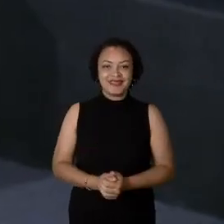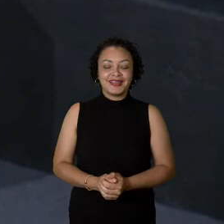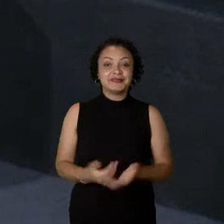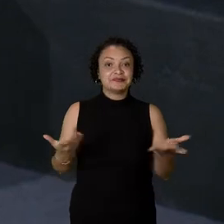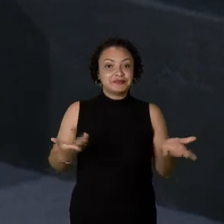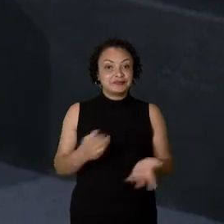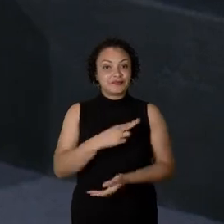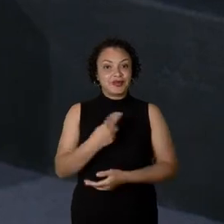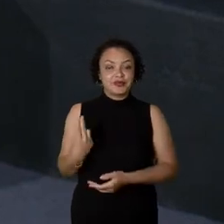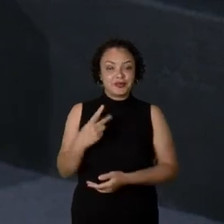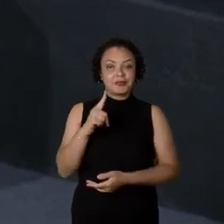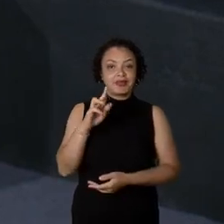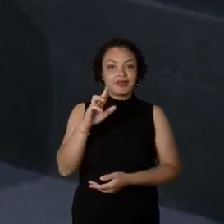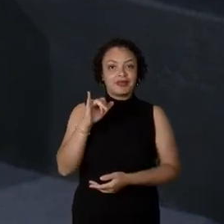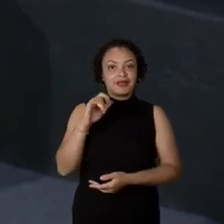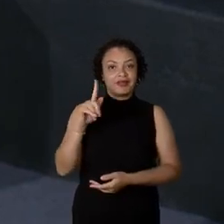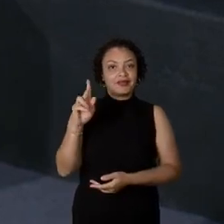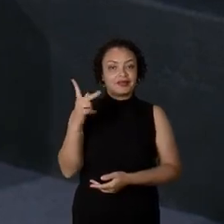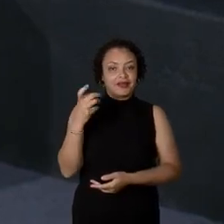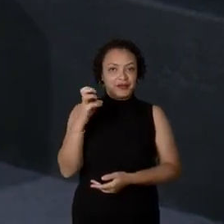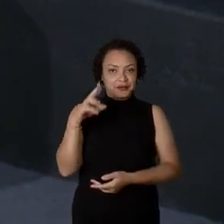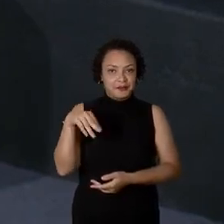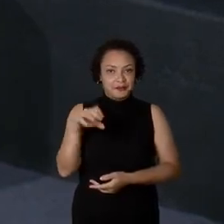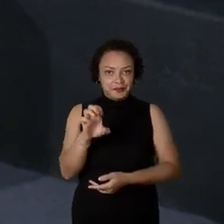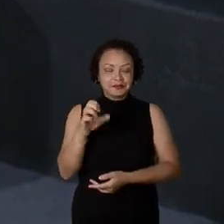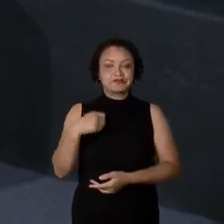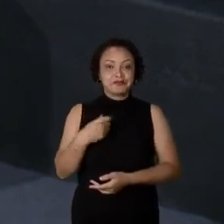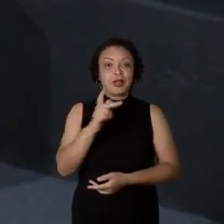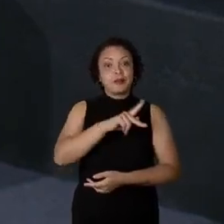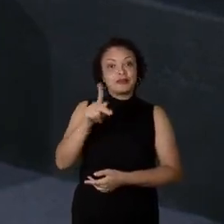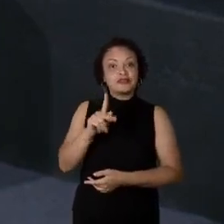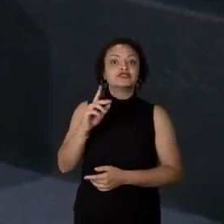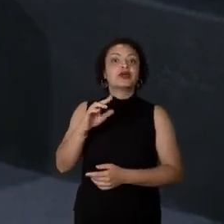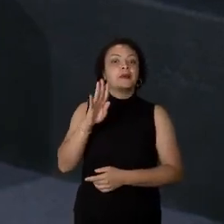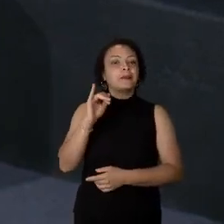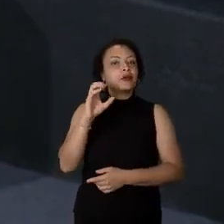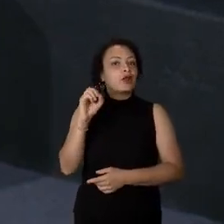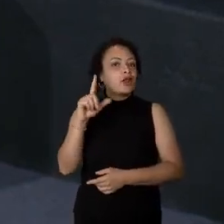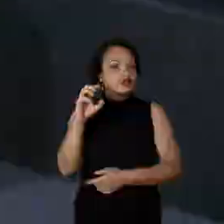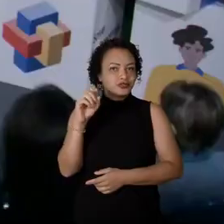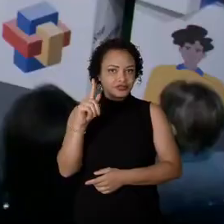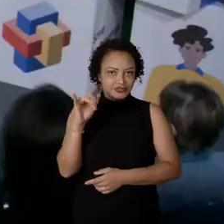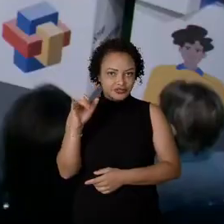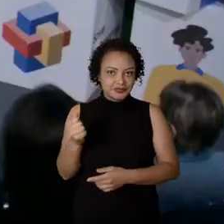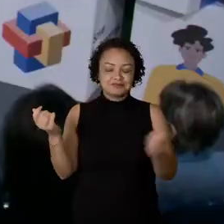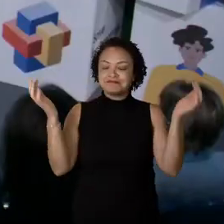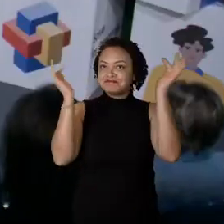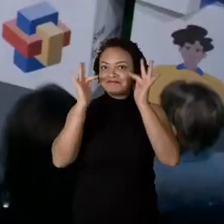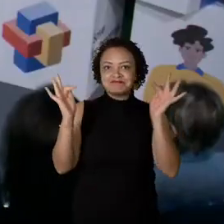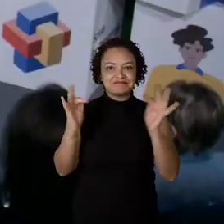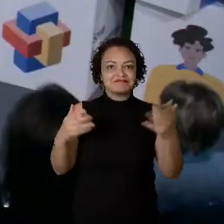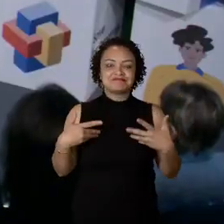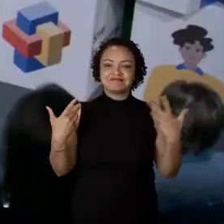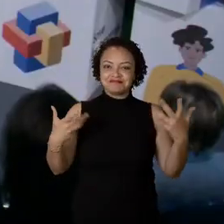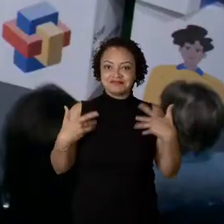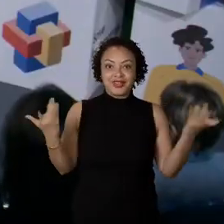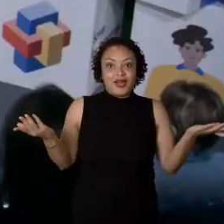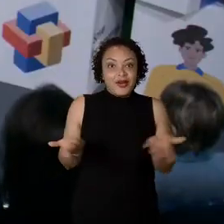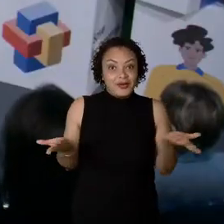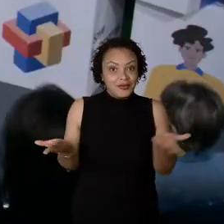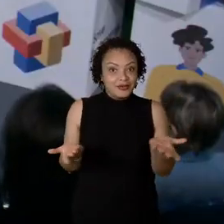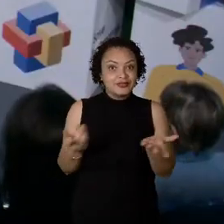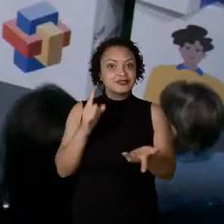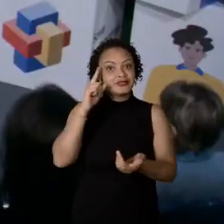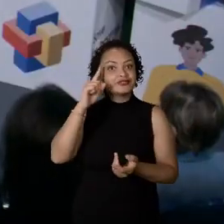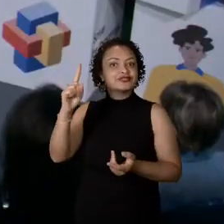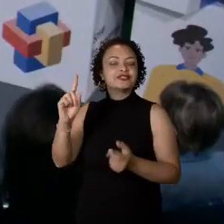sou Guilherme Goulart, professor de Biologia. Estou muito honrado de estar aqui nesse palco, celebrando com vocês, nesse dia, a